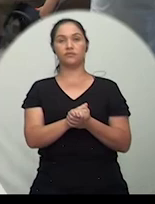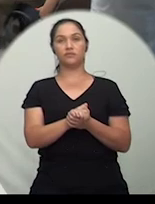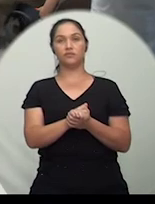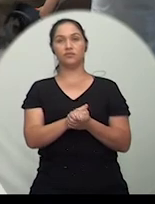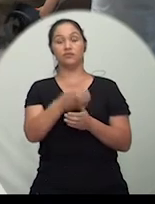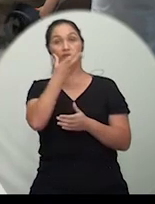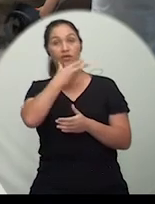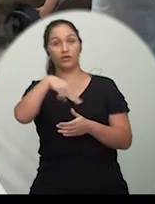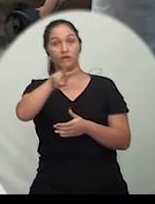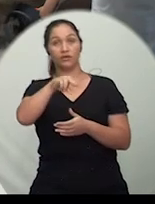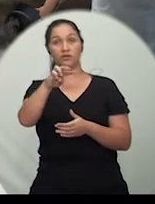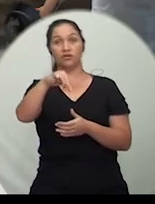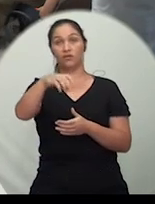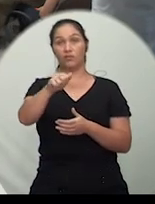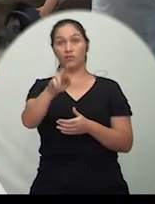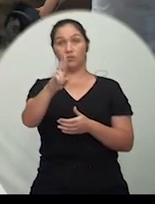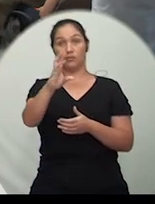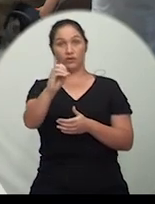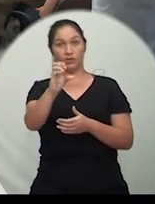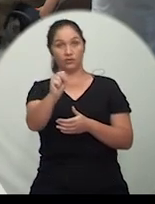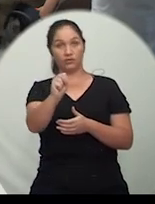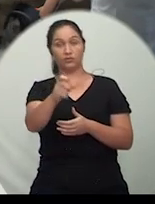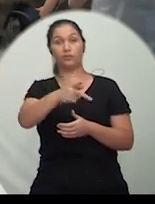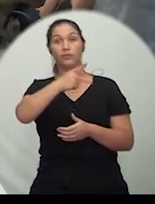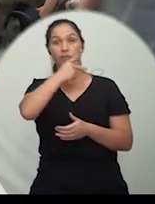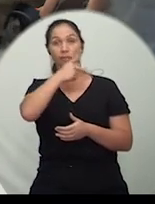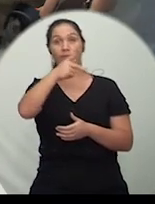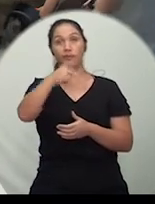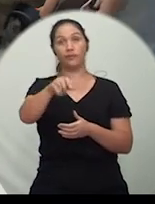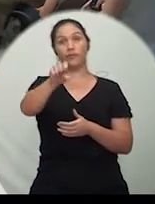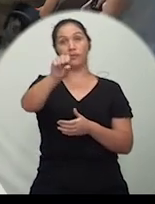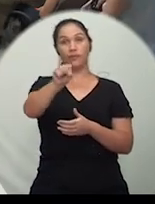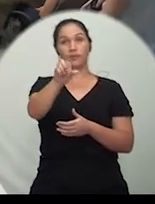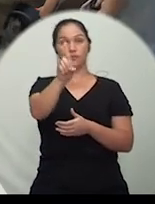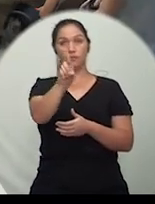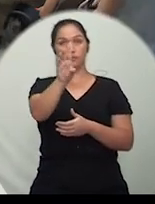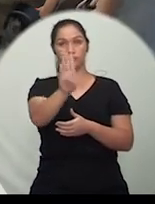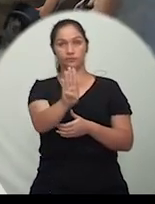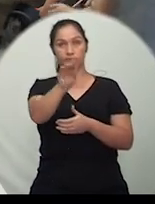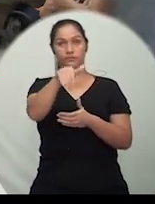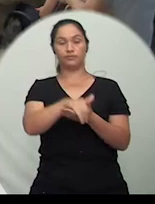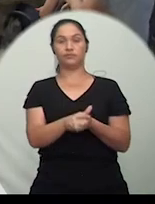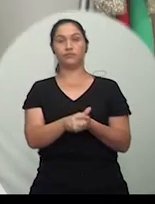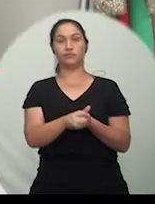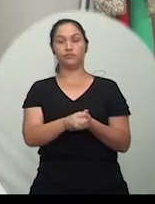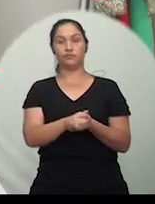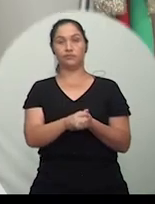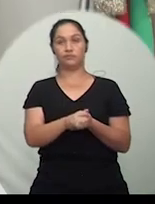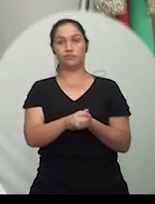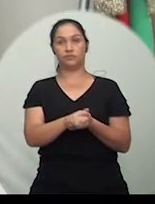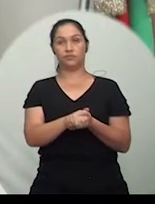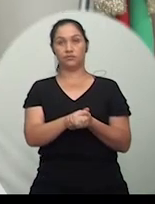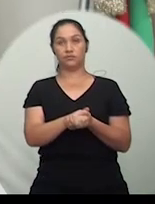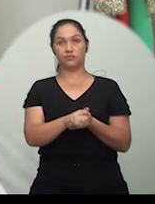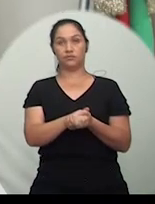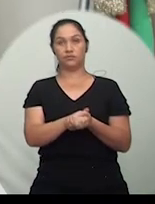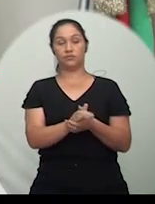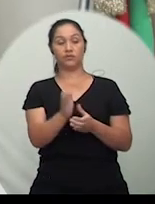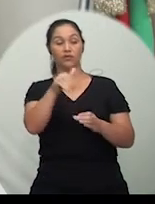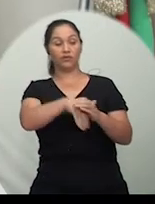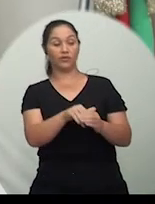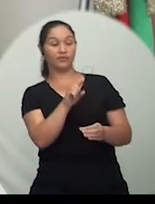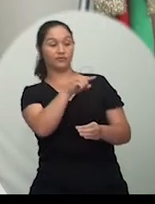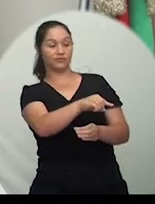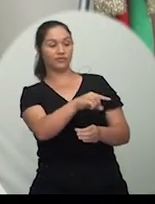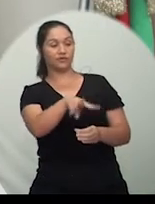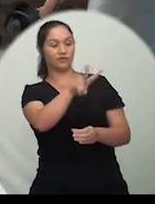Vereador Marcos Meller, PSDB. Chapa 2,